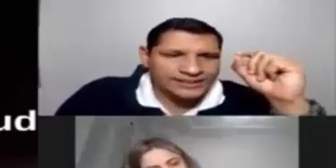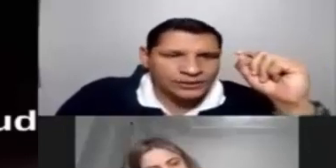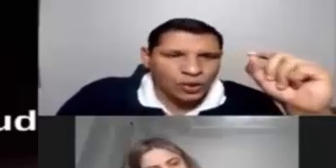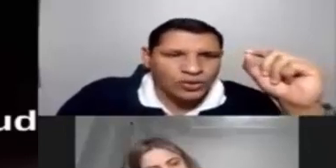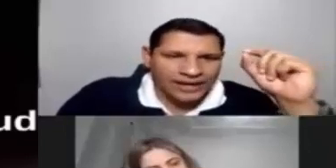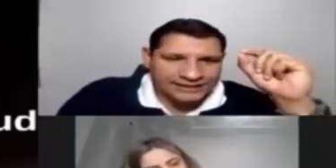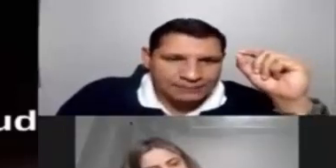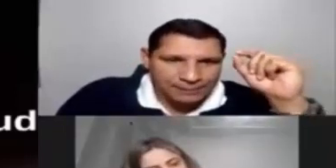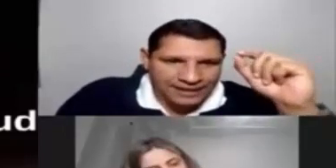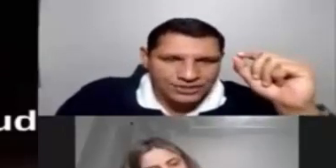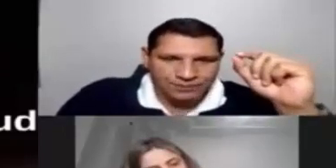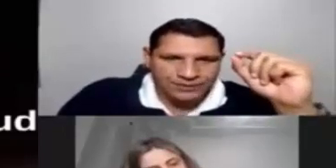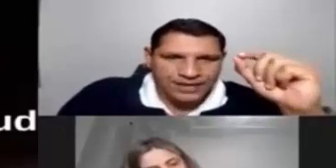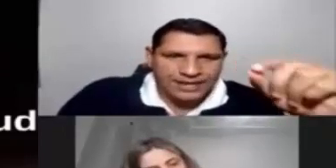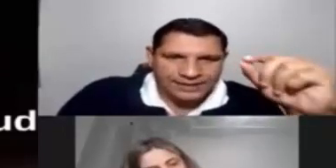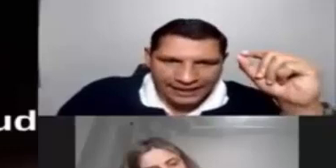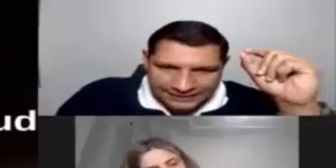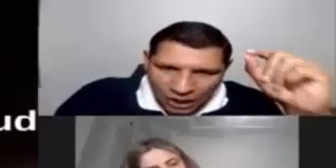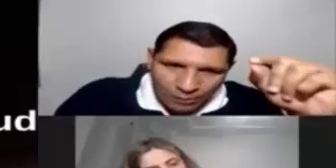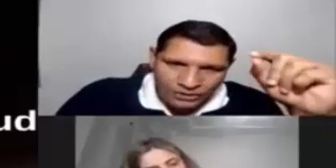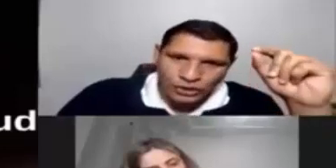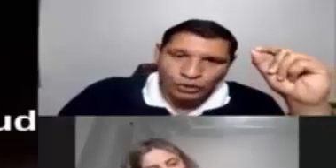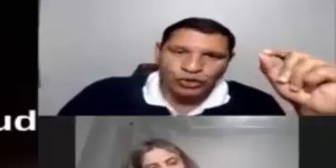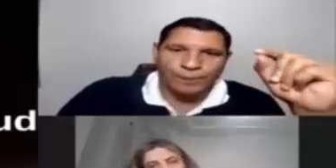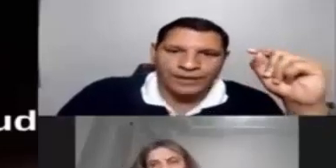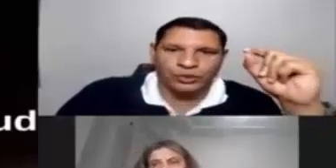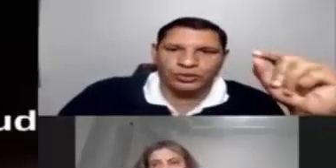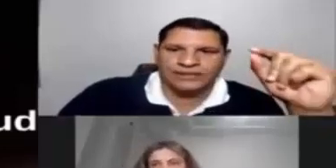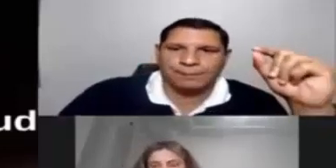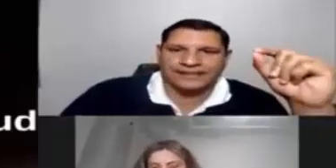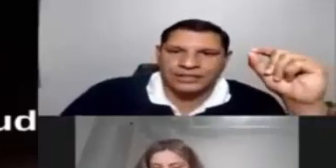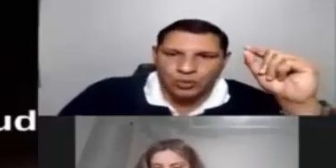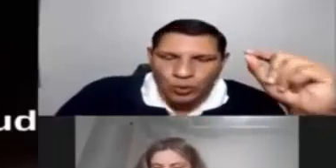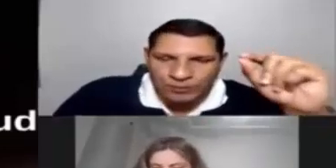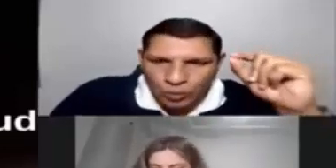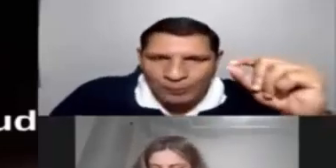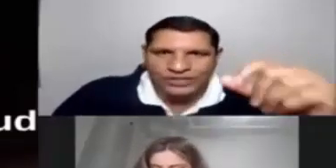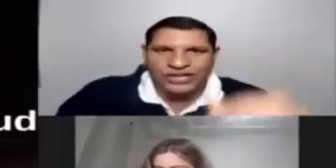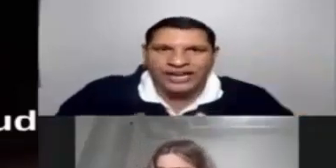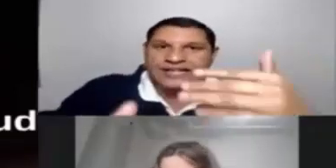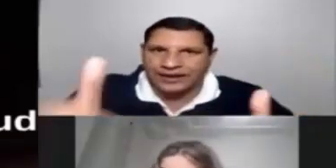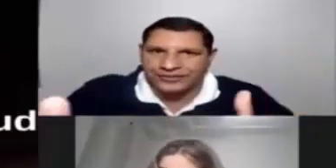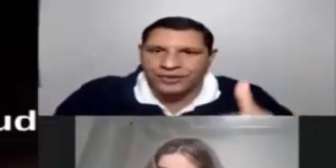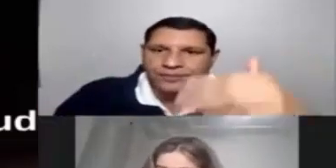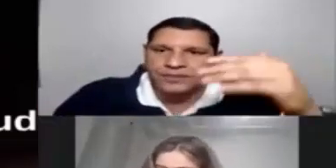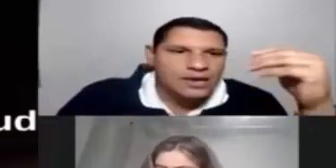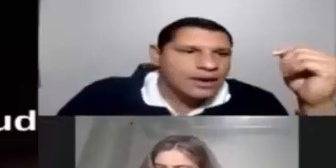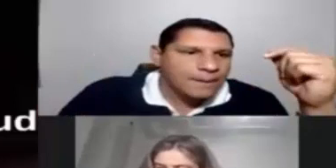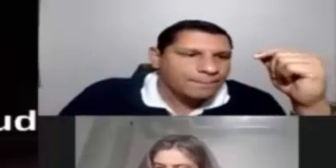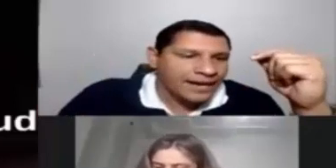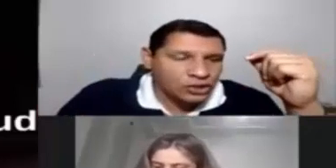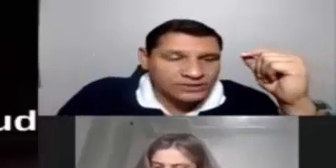senhor ensinou clarissimamente que as almas não só perduram sem passar de corpo em corpo ou seja reencarnação